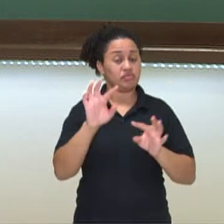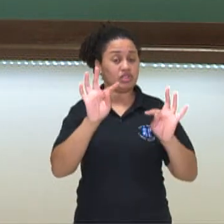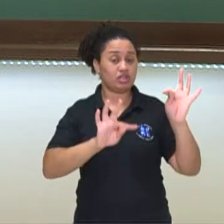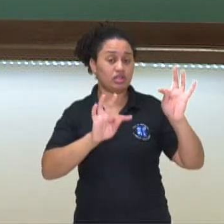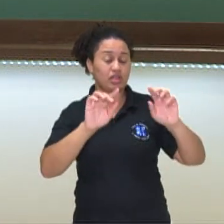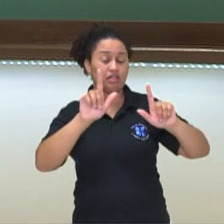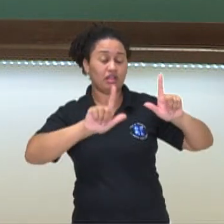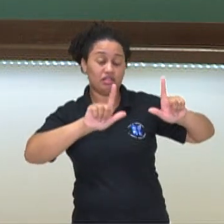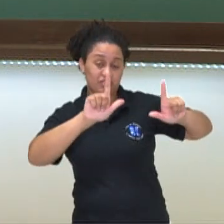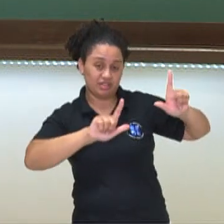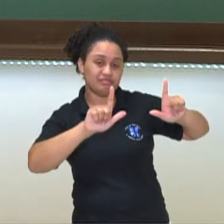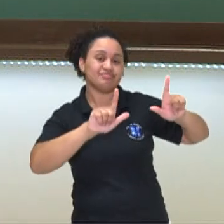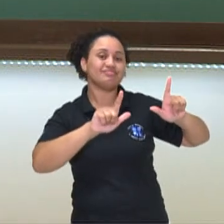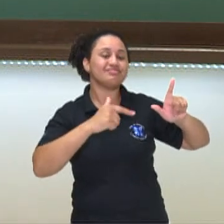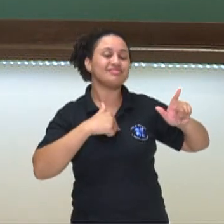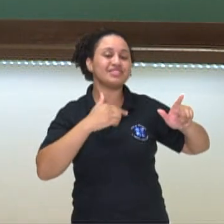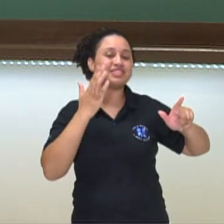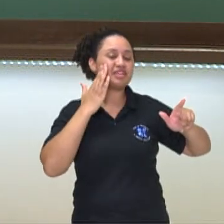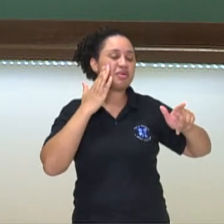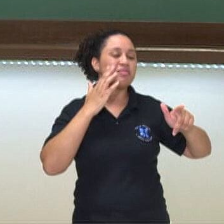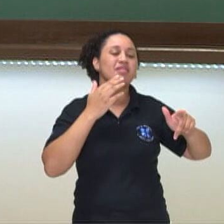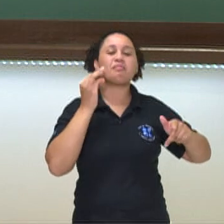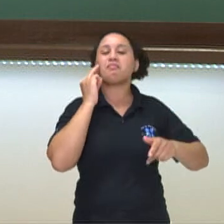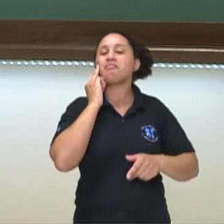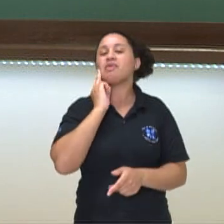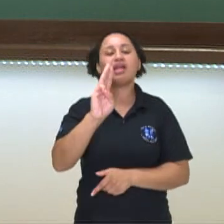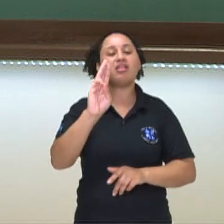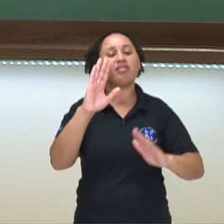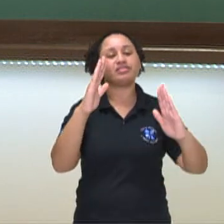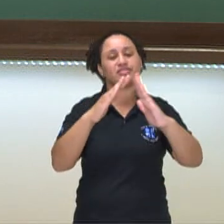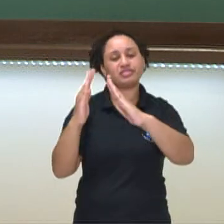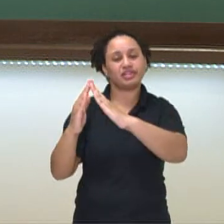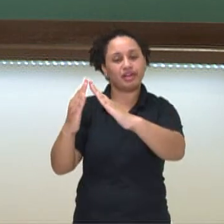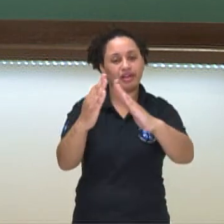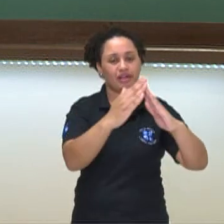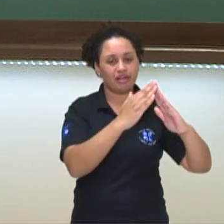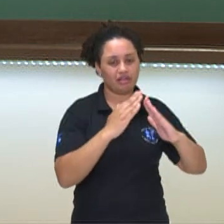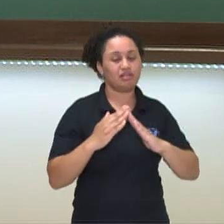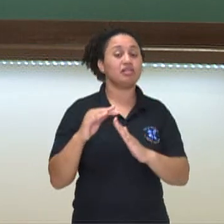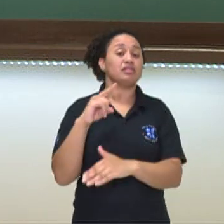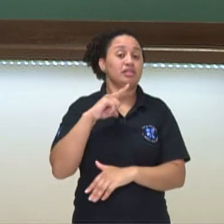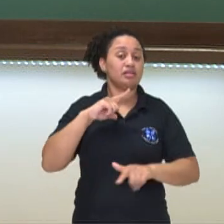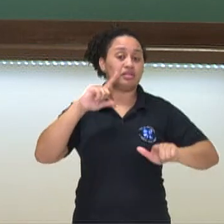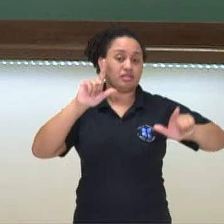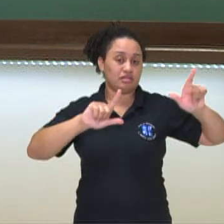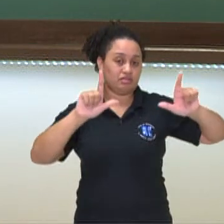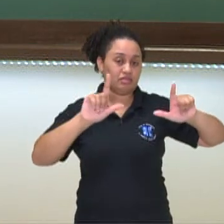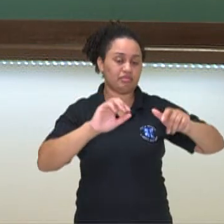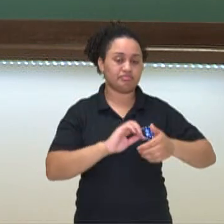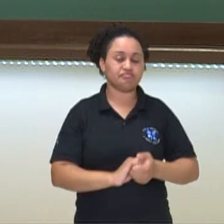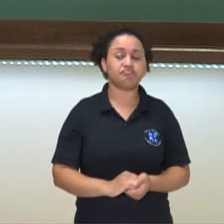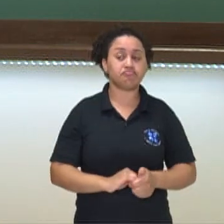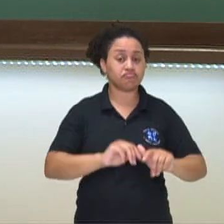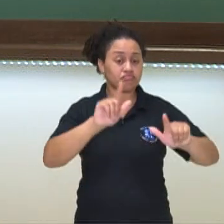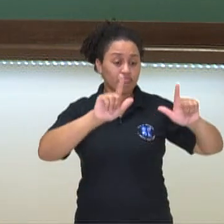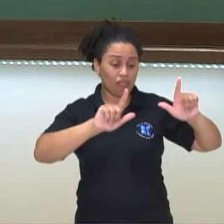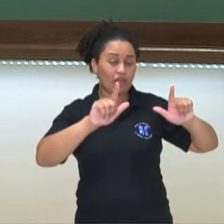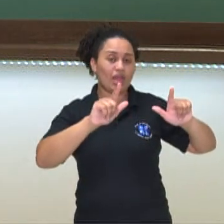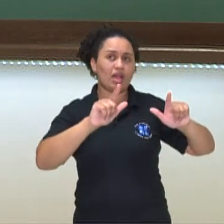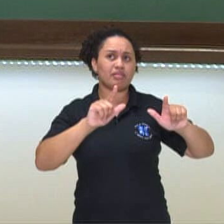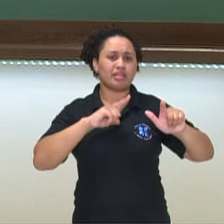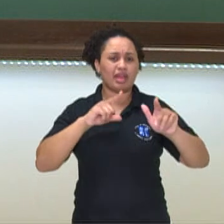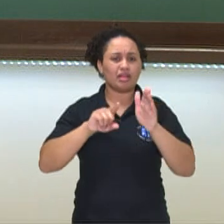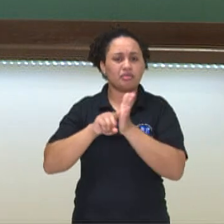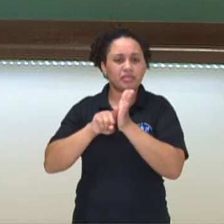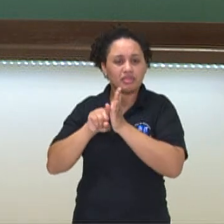temos o quê? Milhões de domicílios que têm acesso à televisão. A televisão no Brasil, segundo dados do censo do IBGE, ela